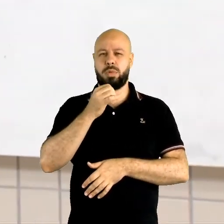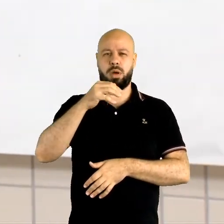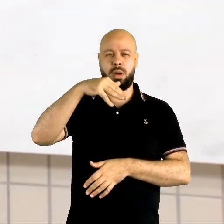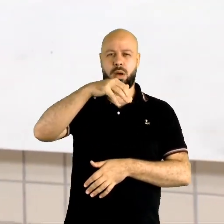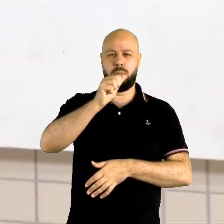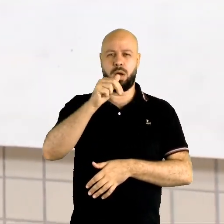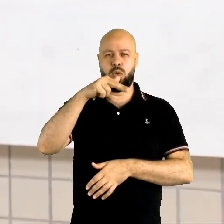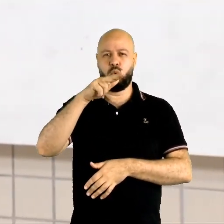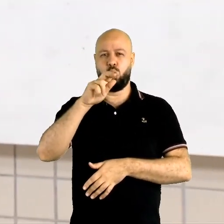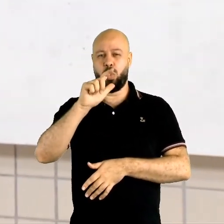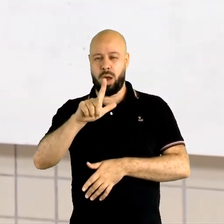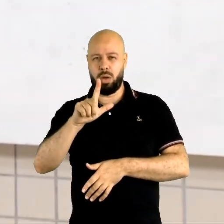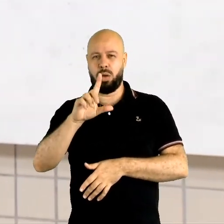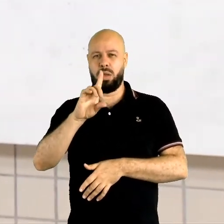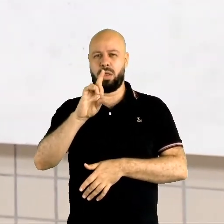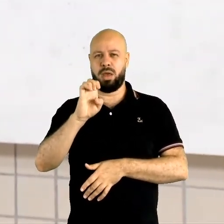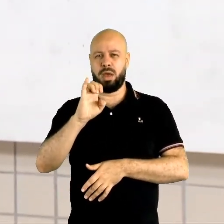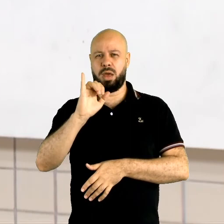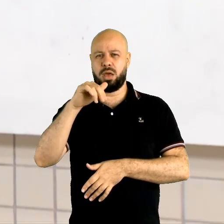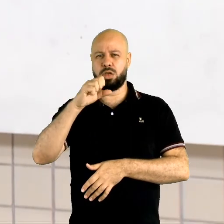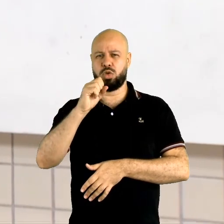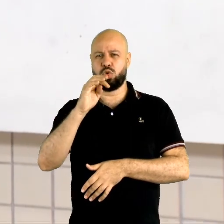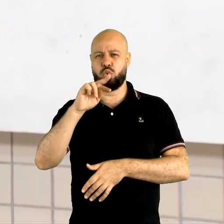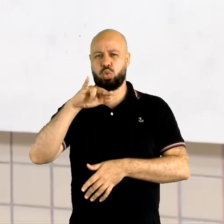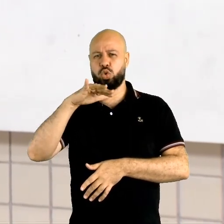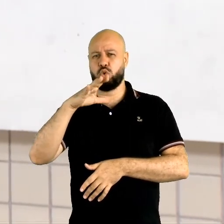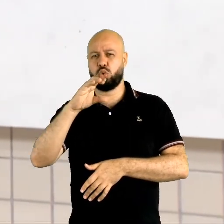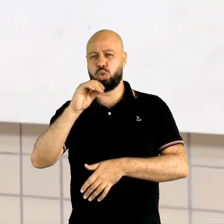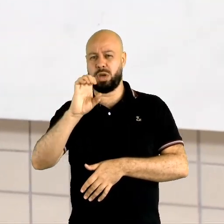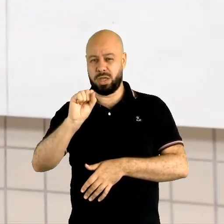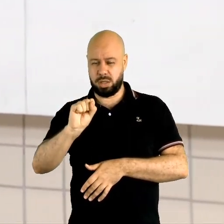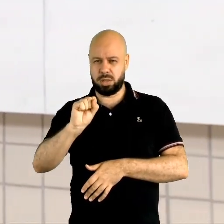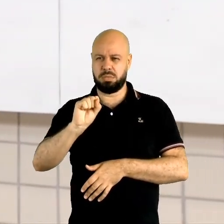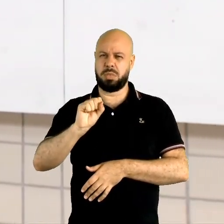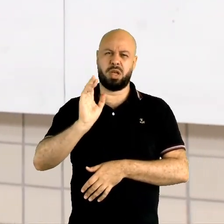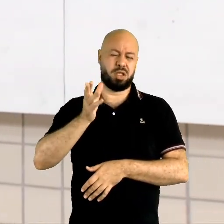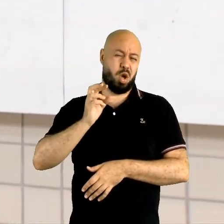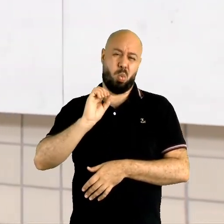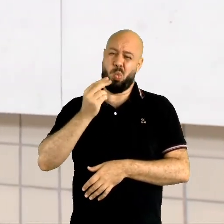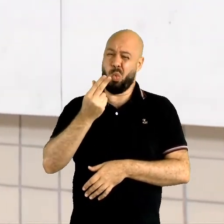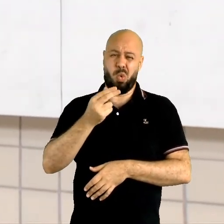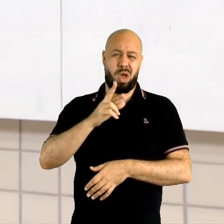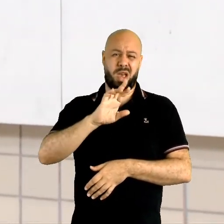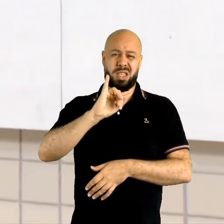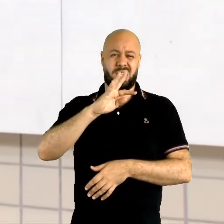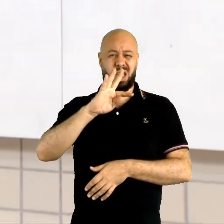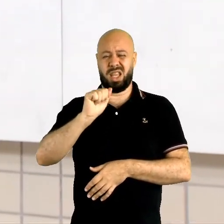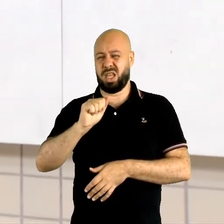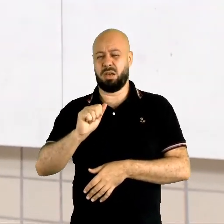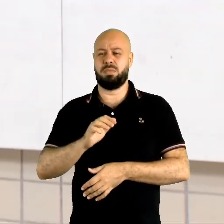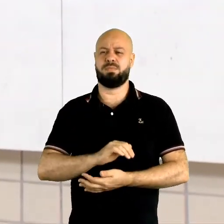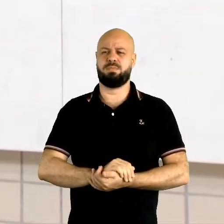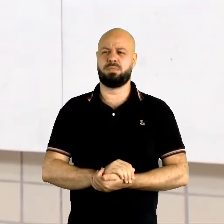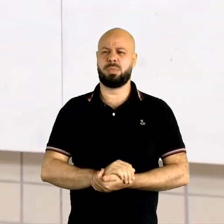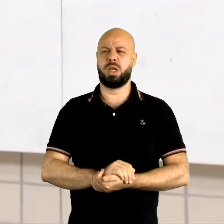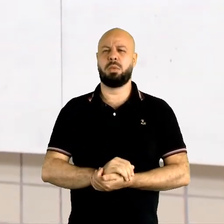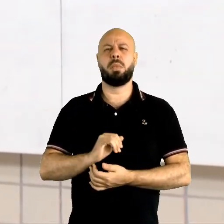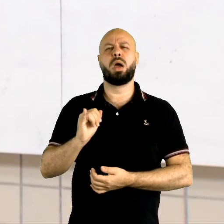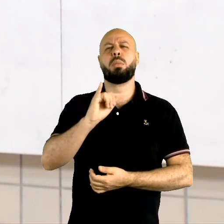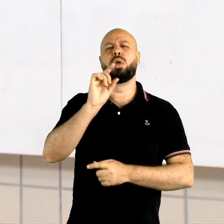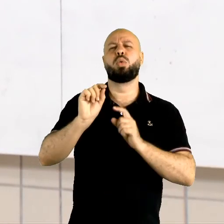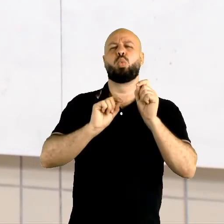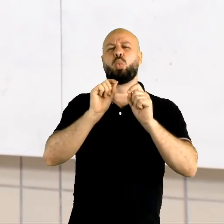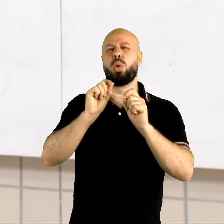E pode ser uma receita também, que a gente trabalhou receita na outra aula, certo? Ponto importante do texto, o